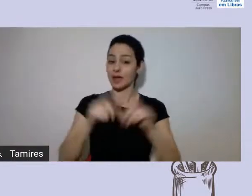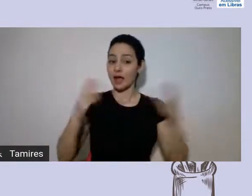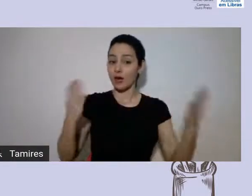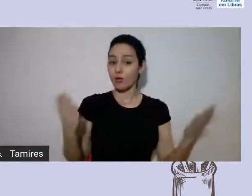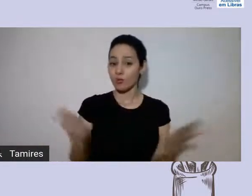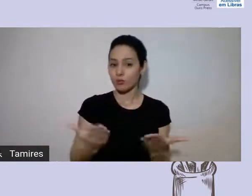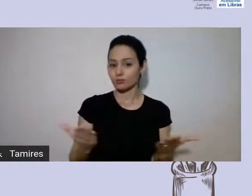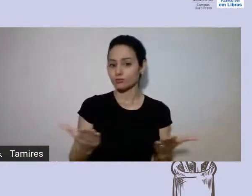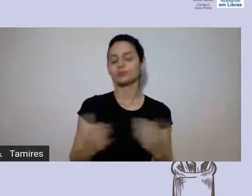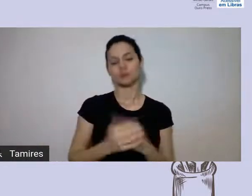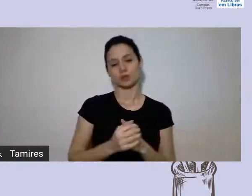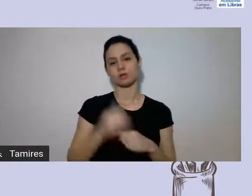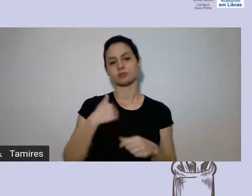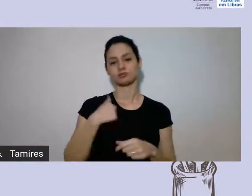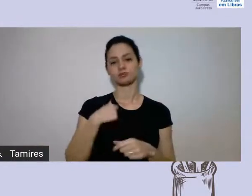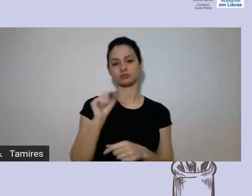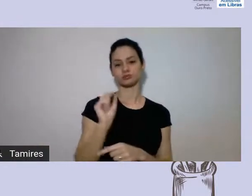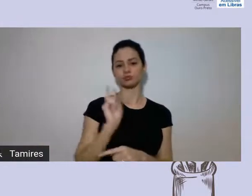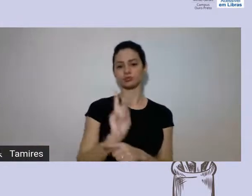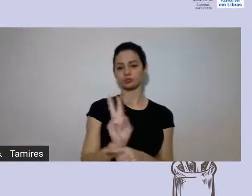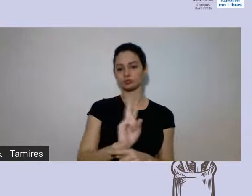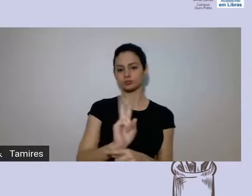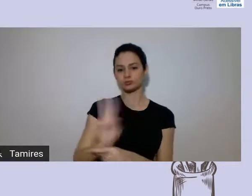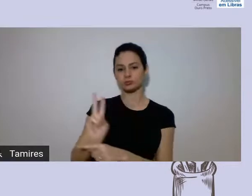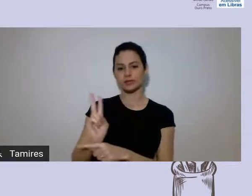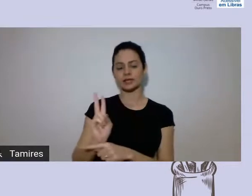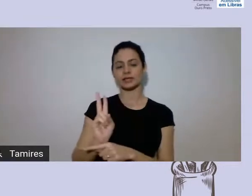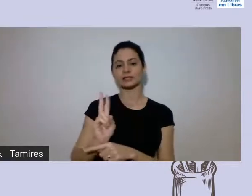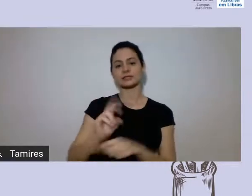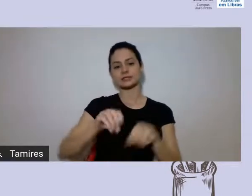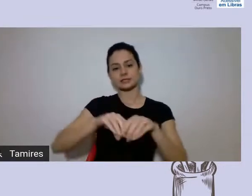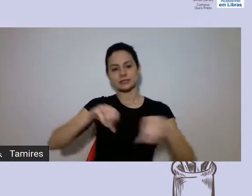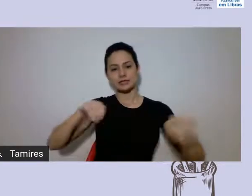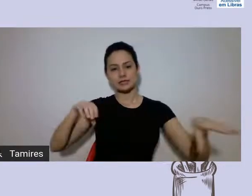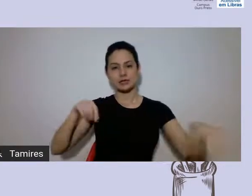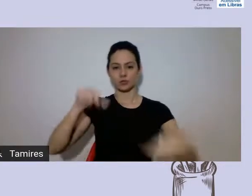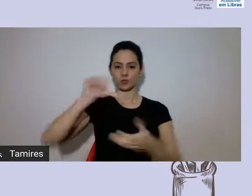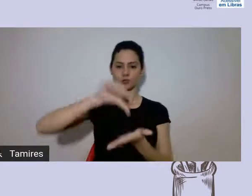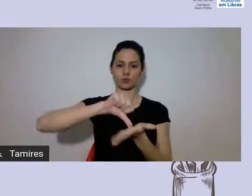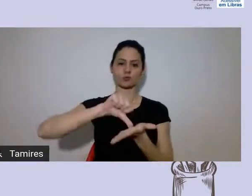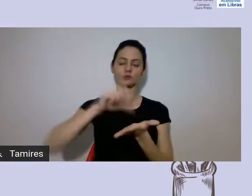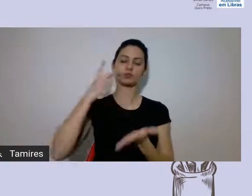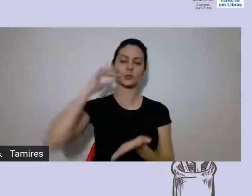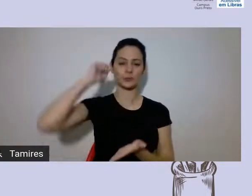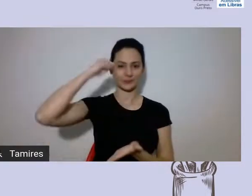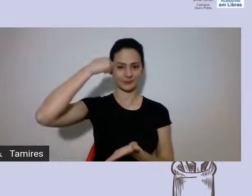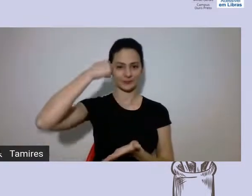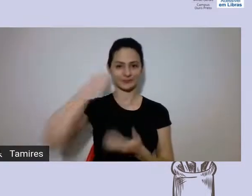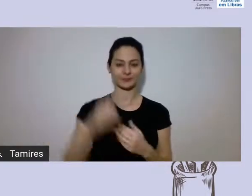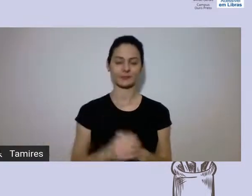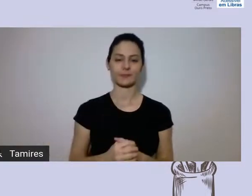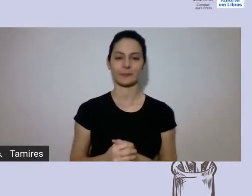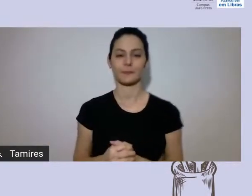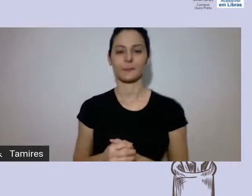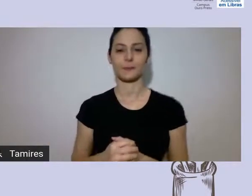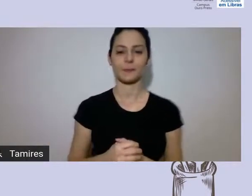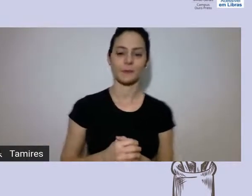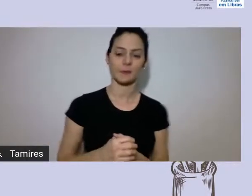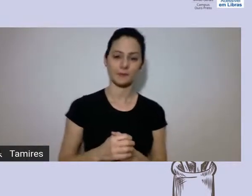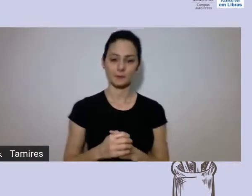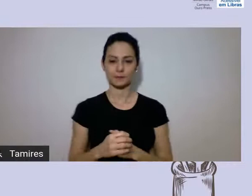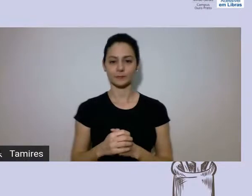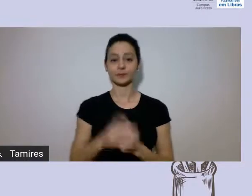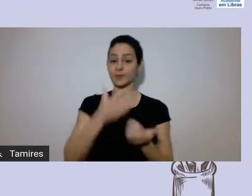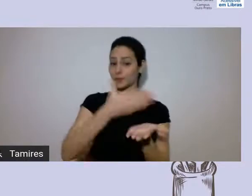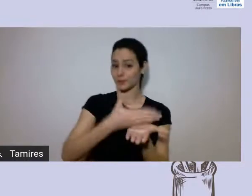também como supervisora de extensão do Campus Ouro Preto, tá? Para